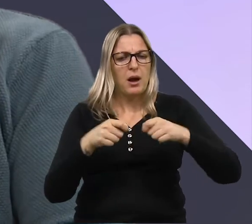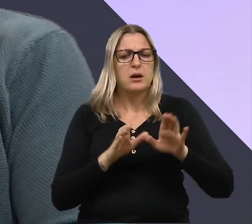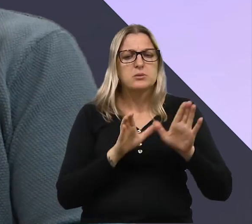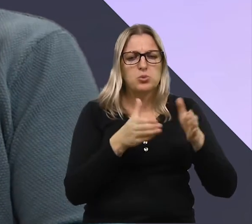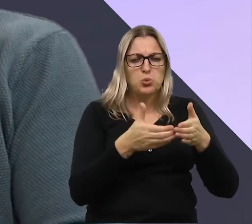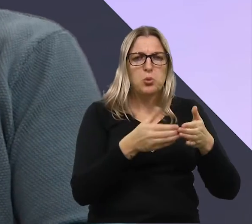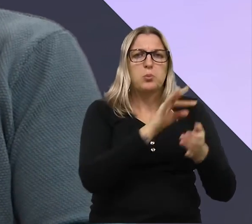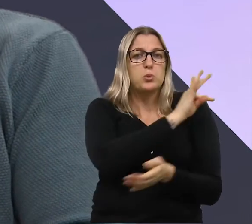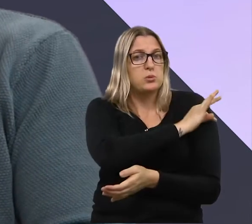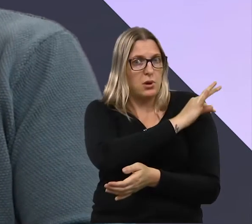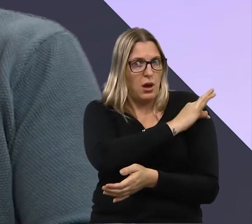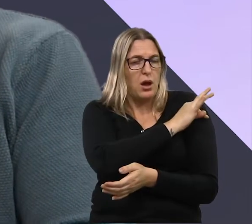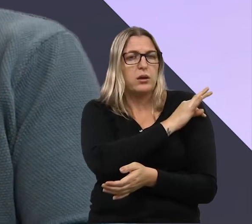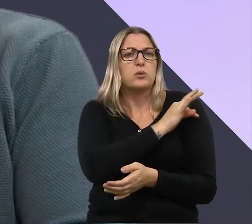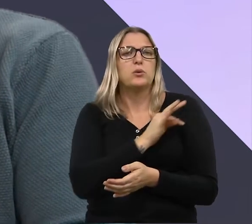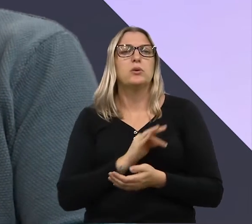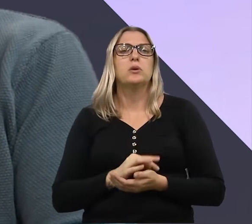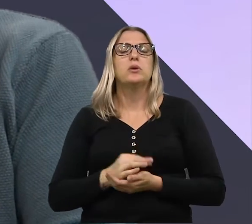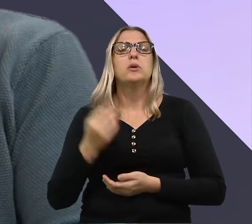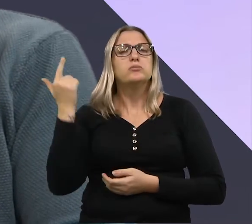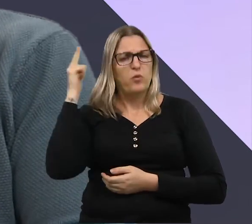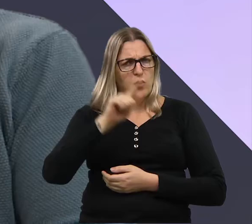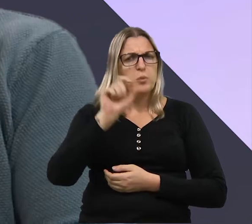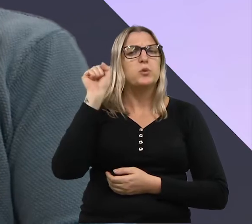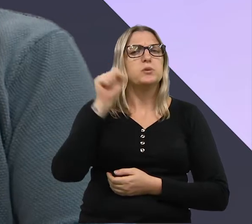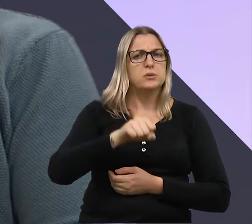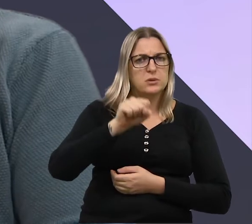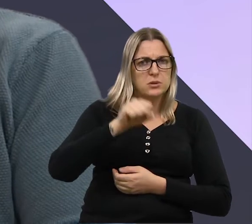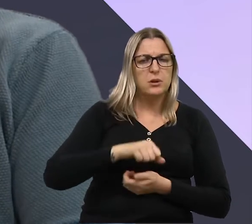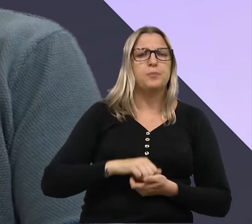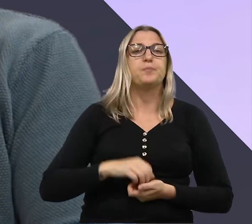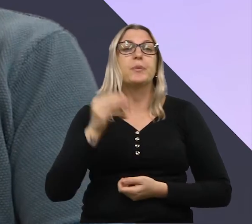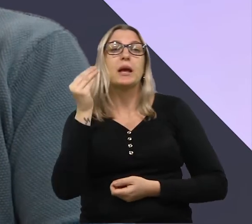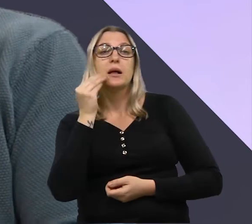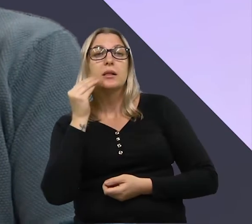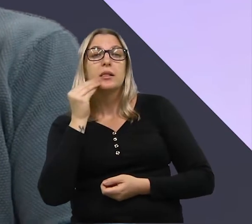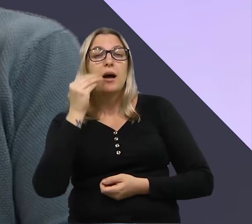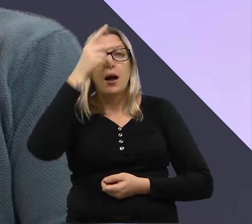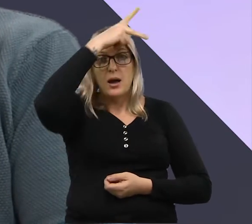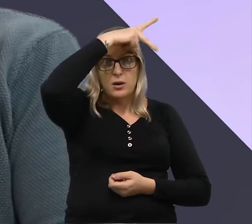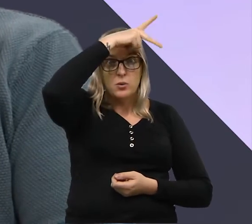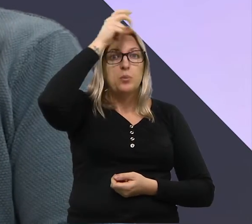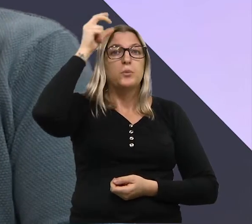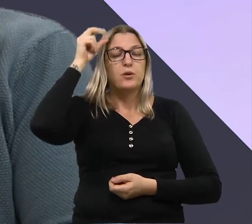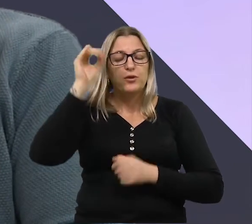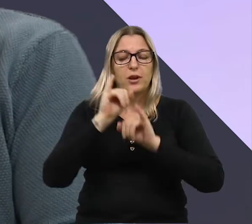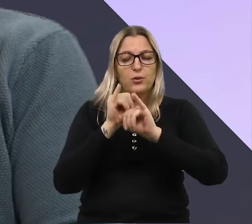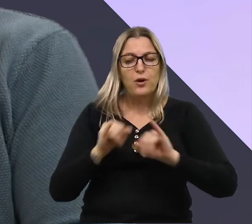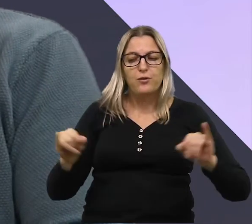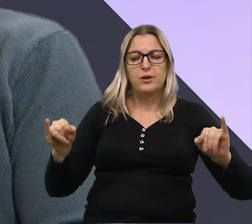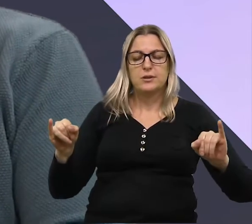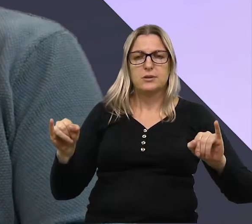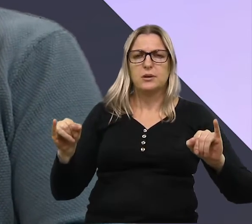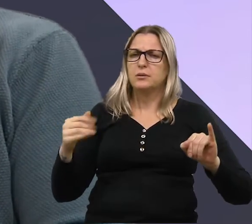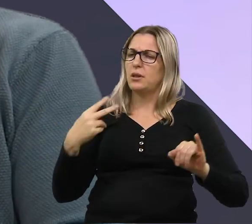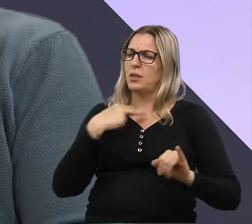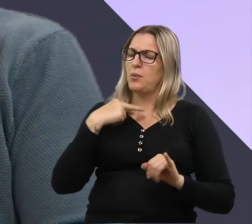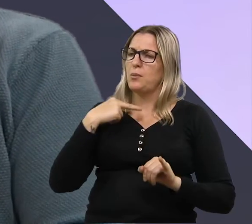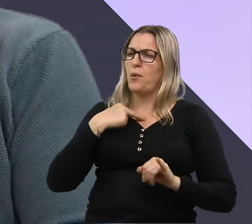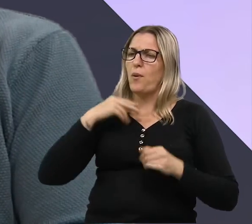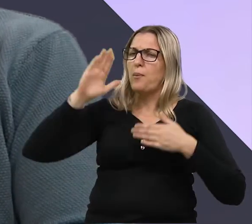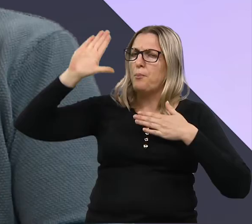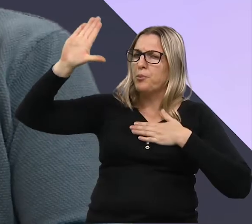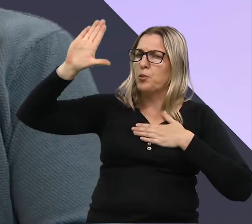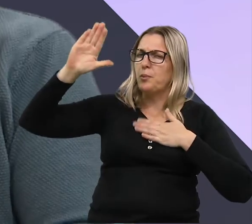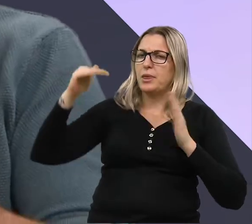técnica e isso Certamente ele vai se concretizar é a minha cara não promete até dezembro é